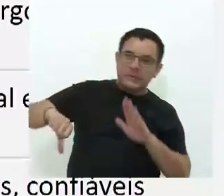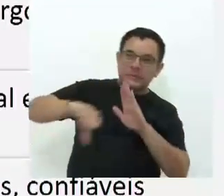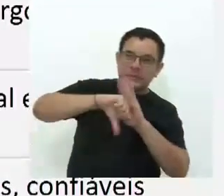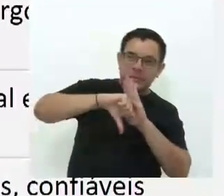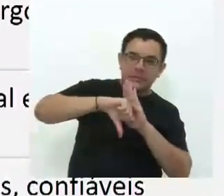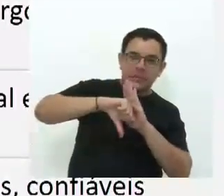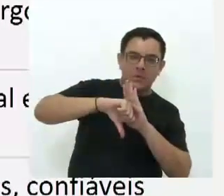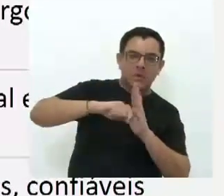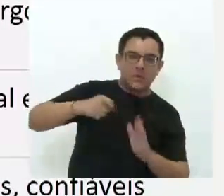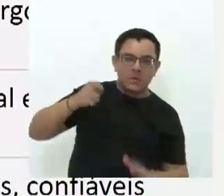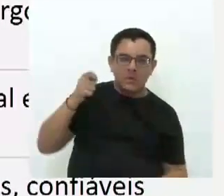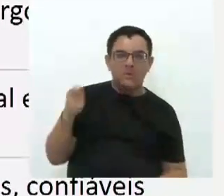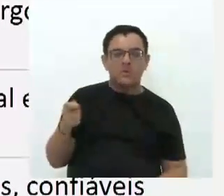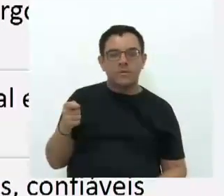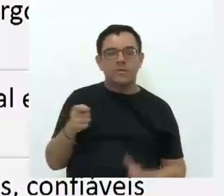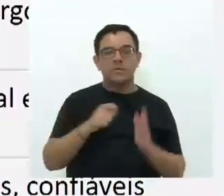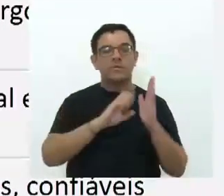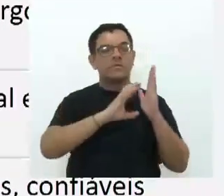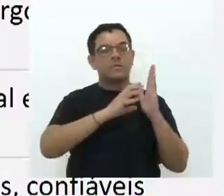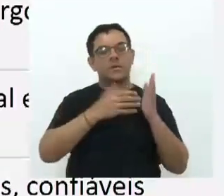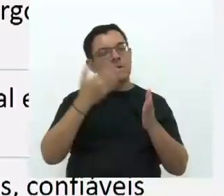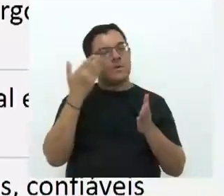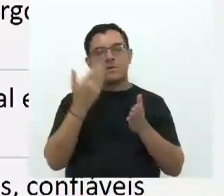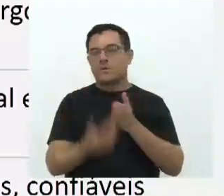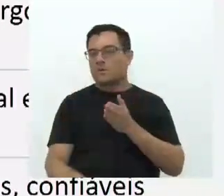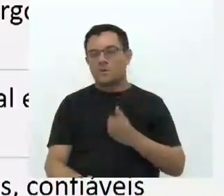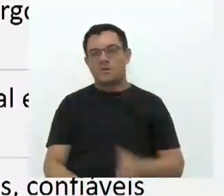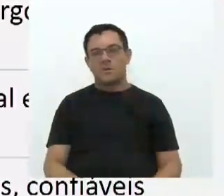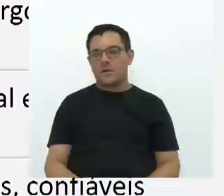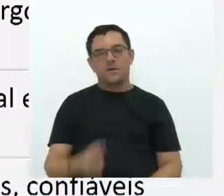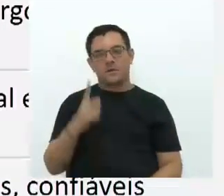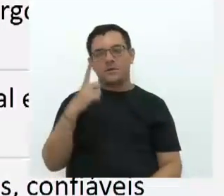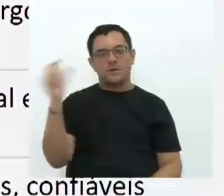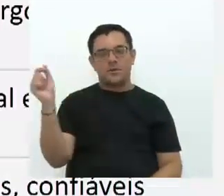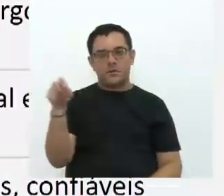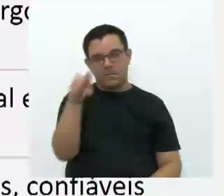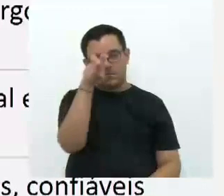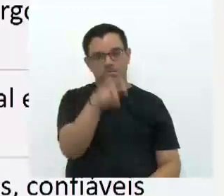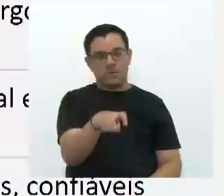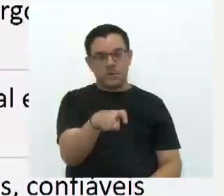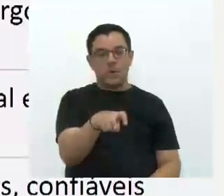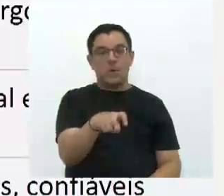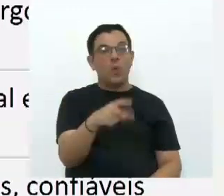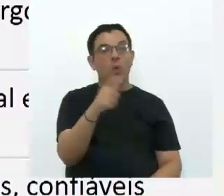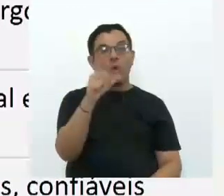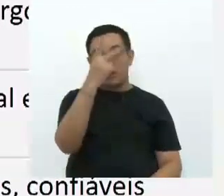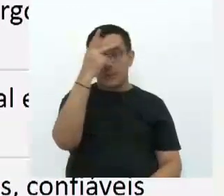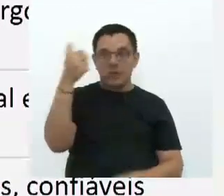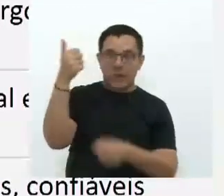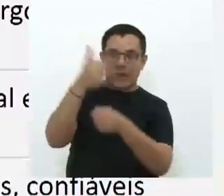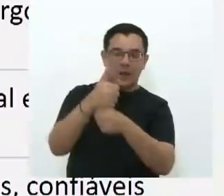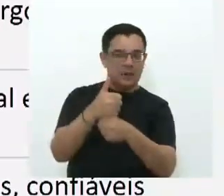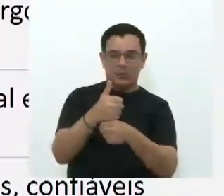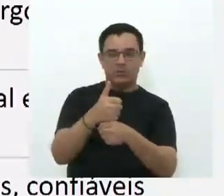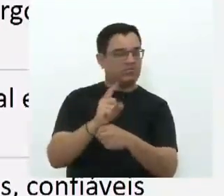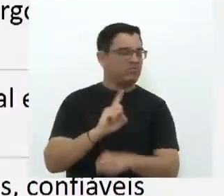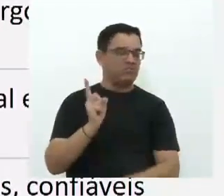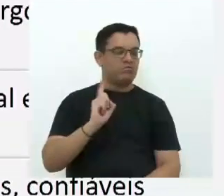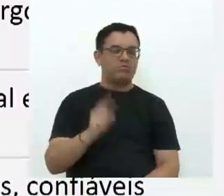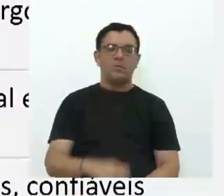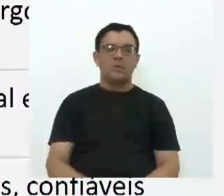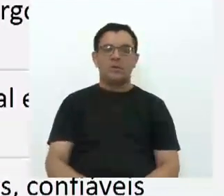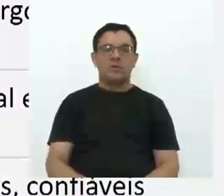essa sentença o partido perde o parlamentar e deixa a cadeira vazia então não tem o direito à suplência e